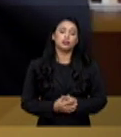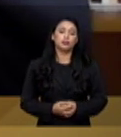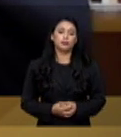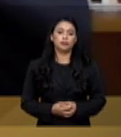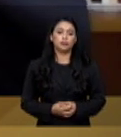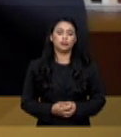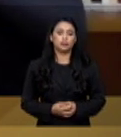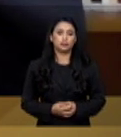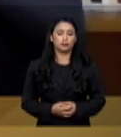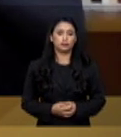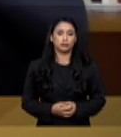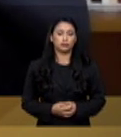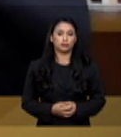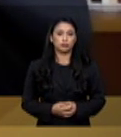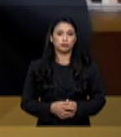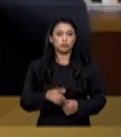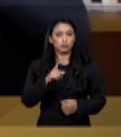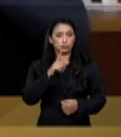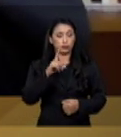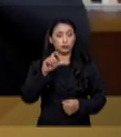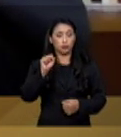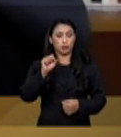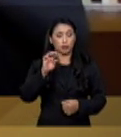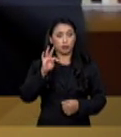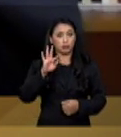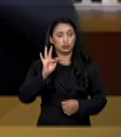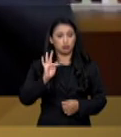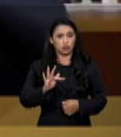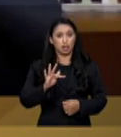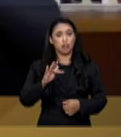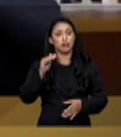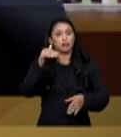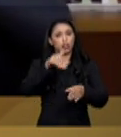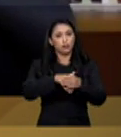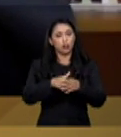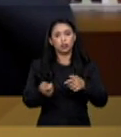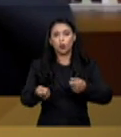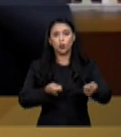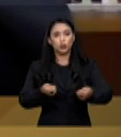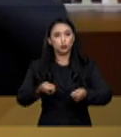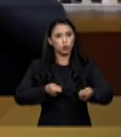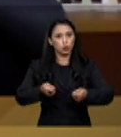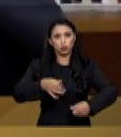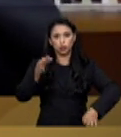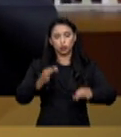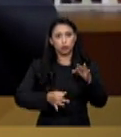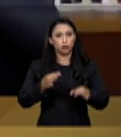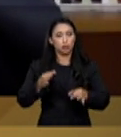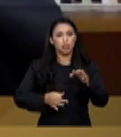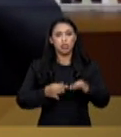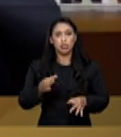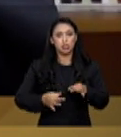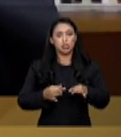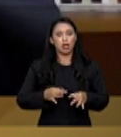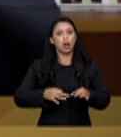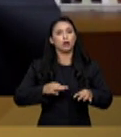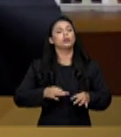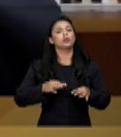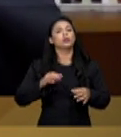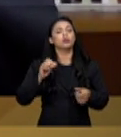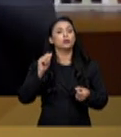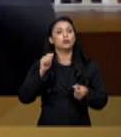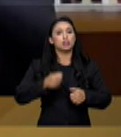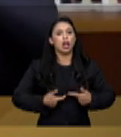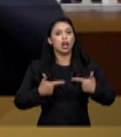a propriedade da atuação do Supremo nessa matéria, controle judicial de atos parlamentares, quando